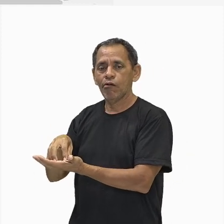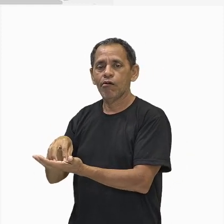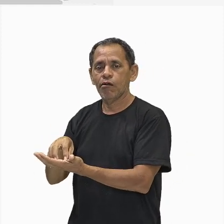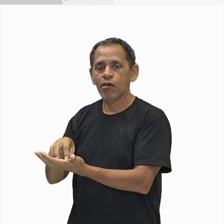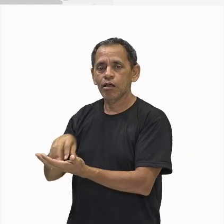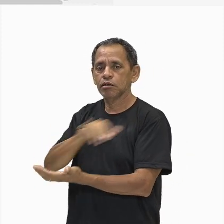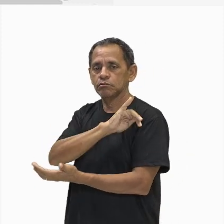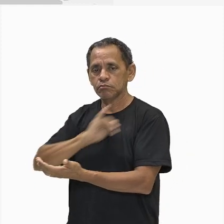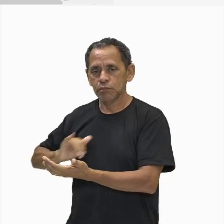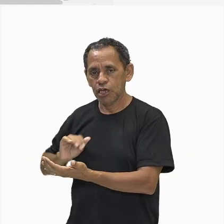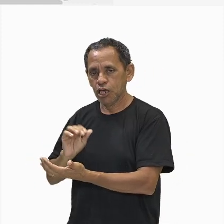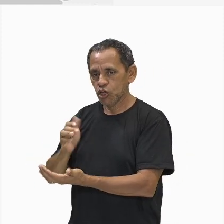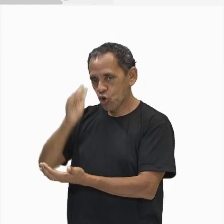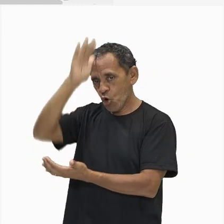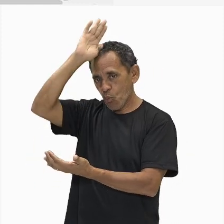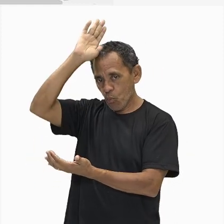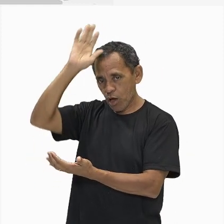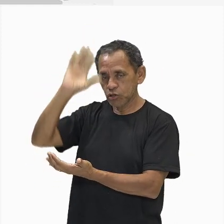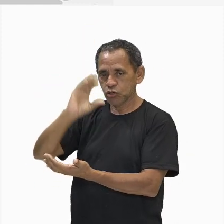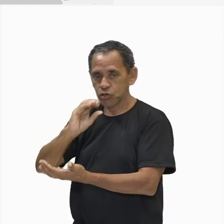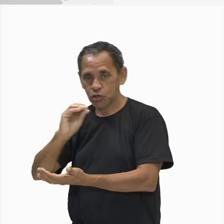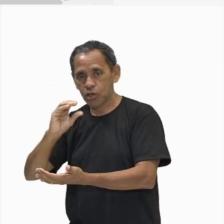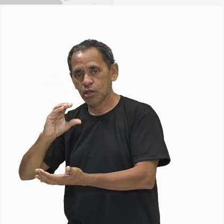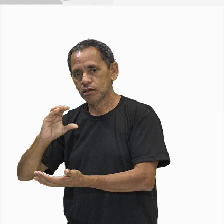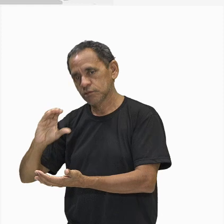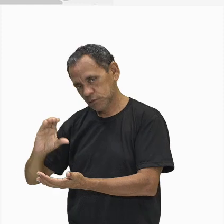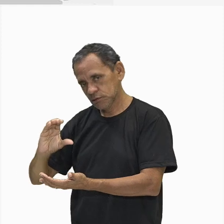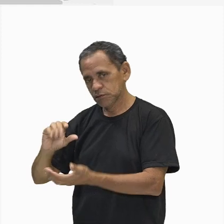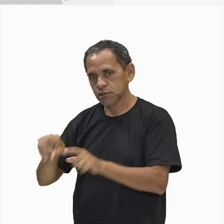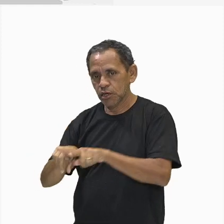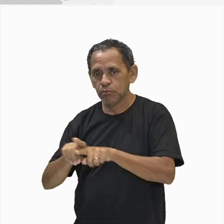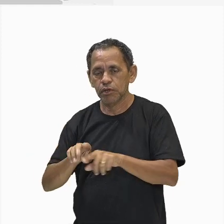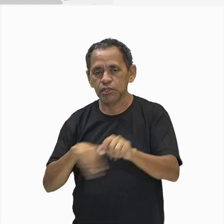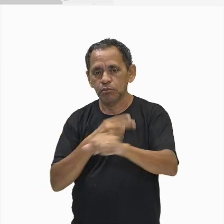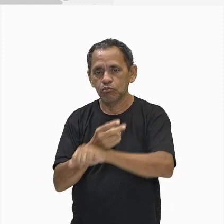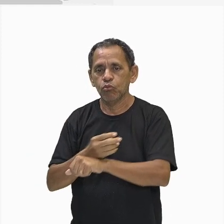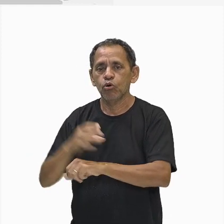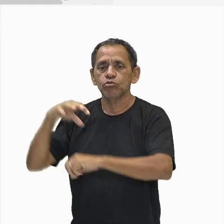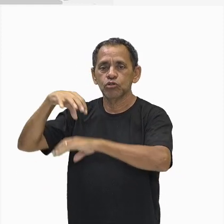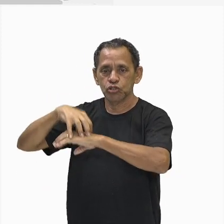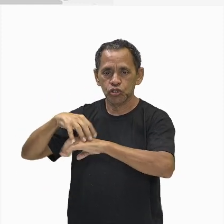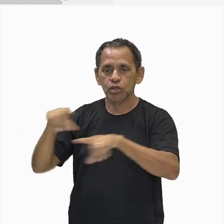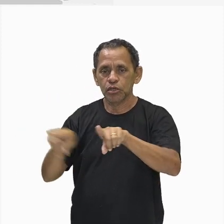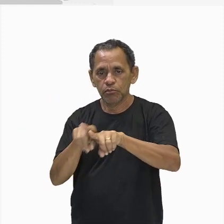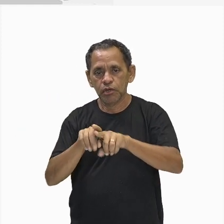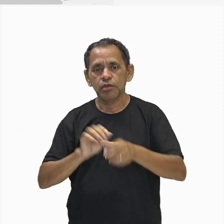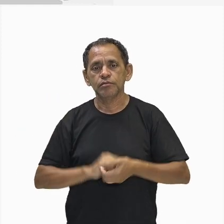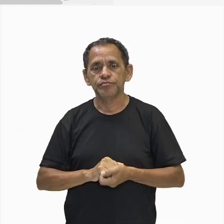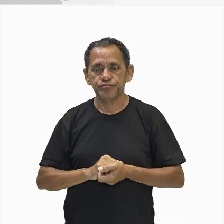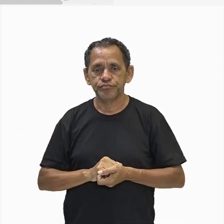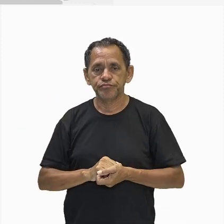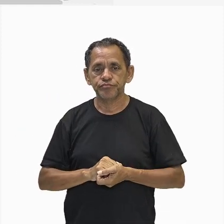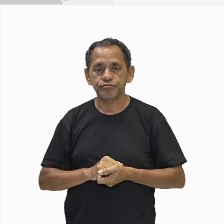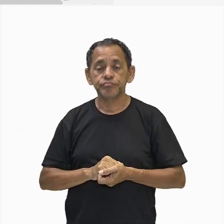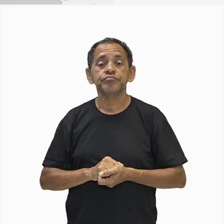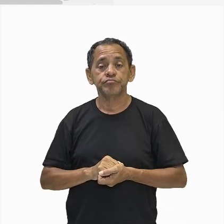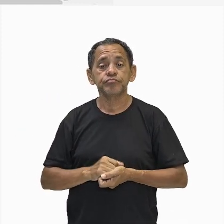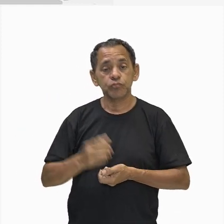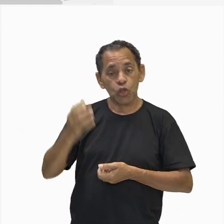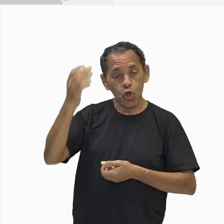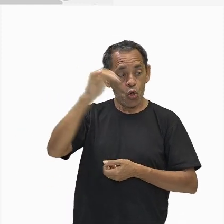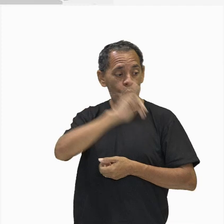de Bizâncio, depois denominada, então, de Constantinopla, tá? Temos, então, aí que o Teodósio, ele acreditava